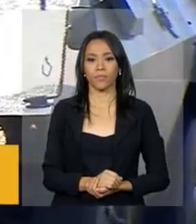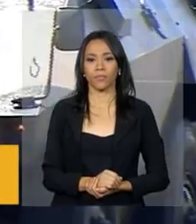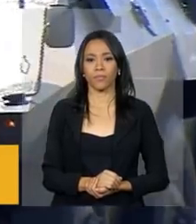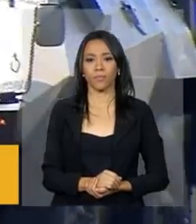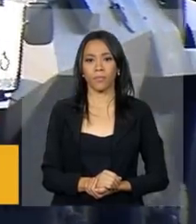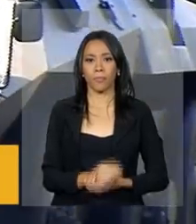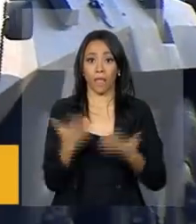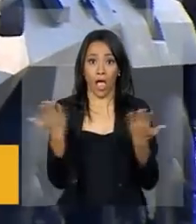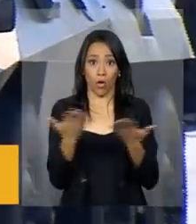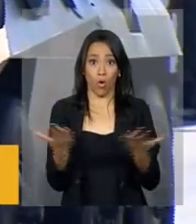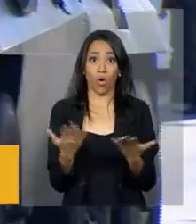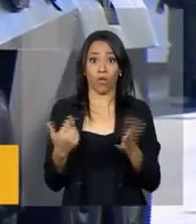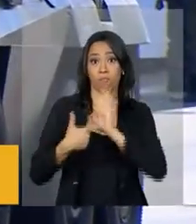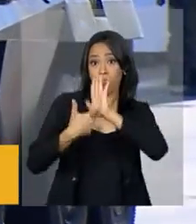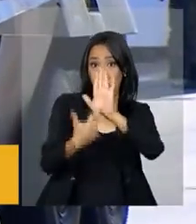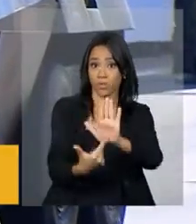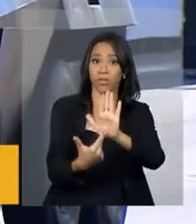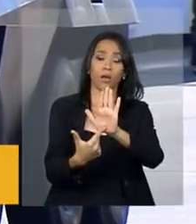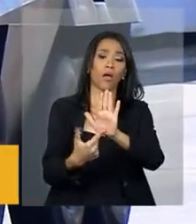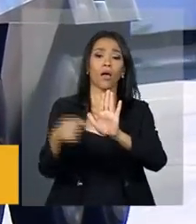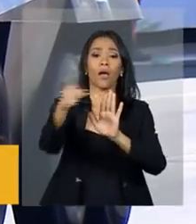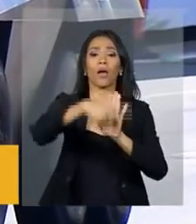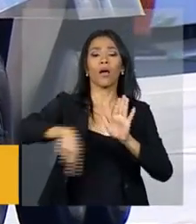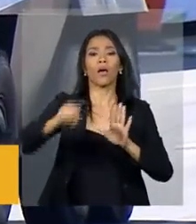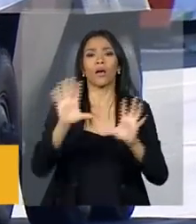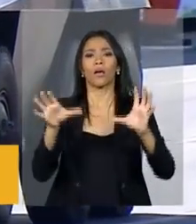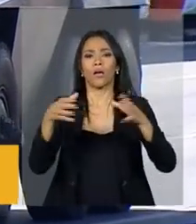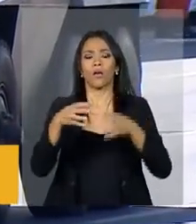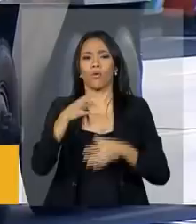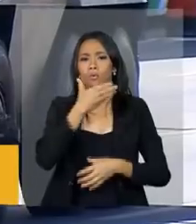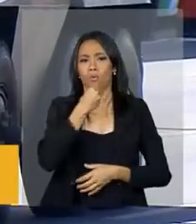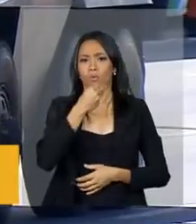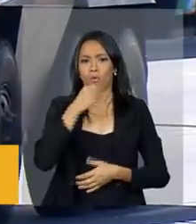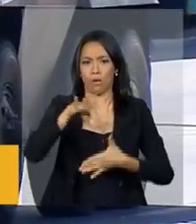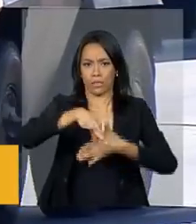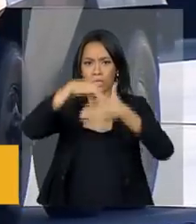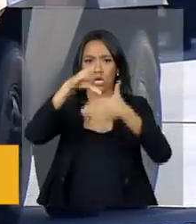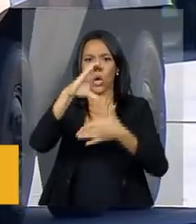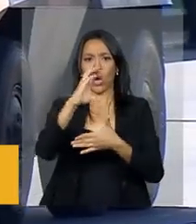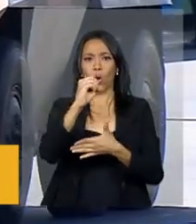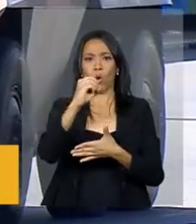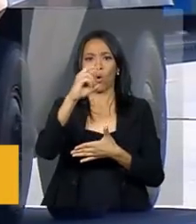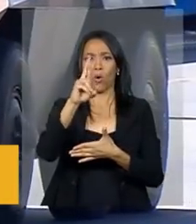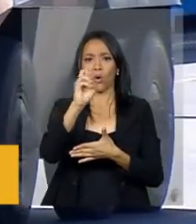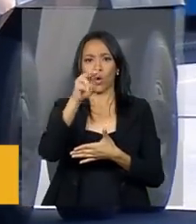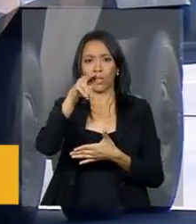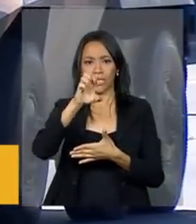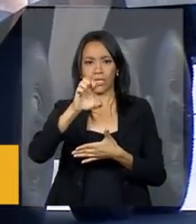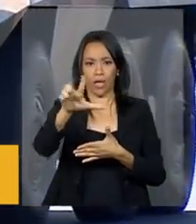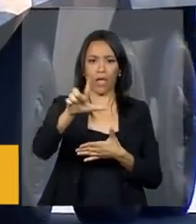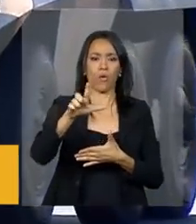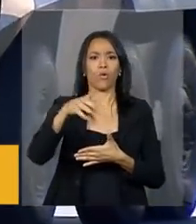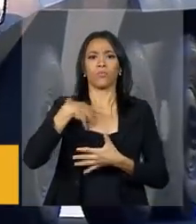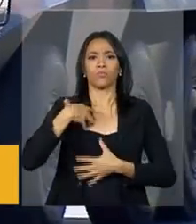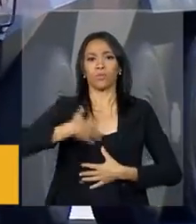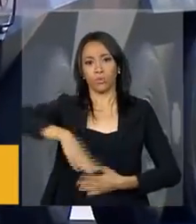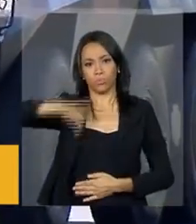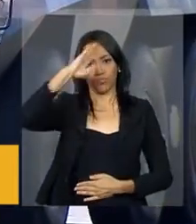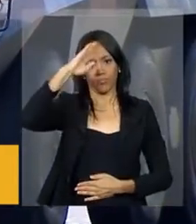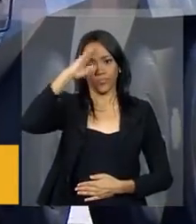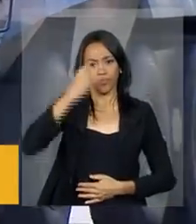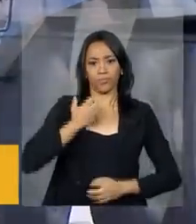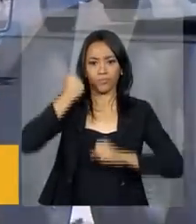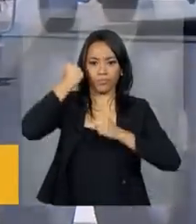Vamos voltar agora a acompanhar com o Coronel Demucci a parte do Exército Brasileiro, a